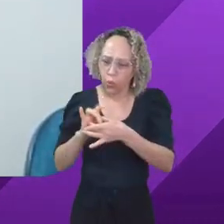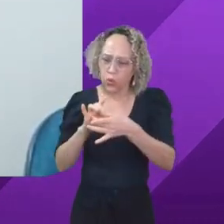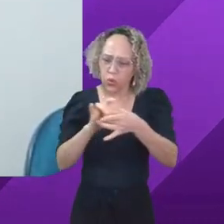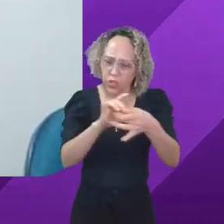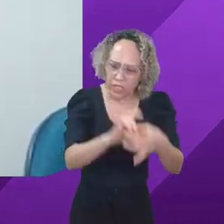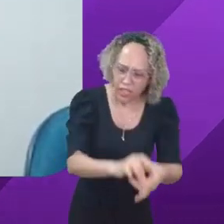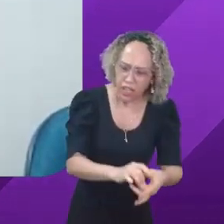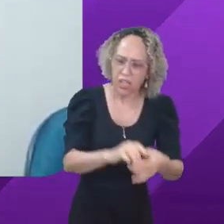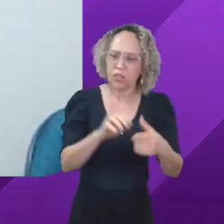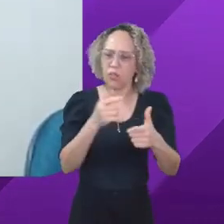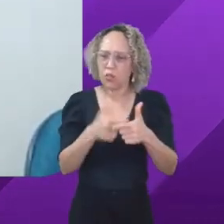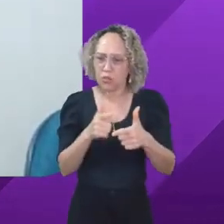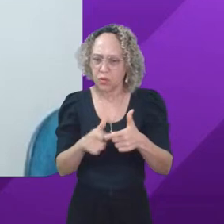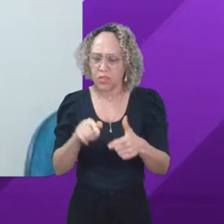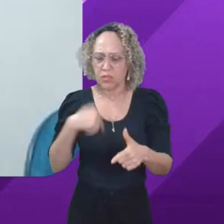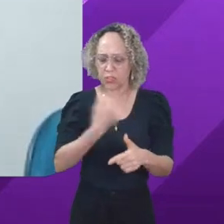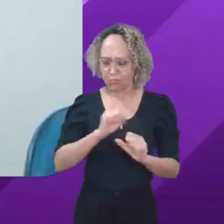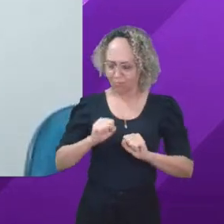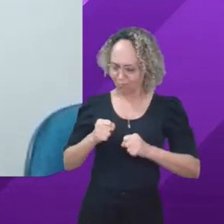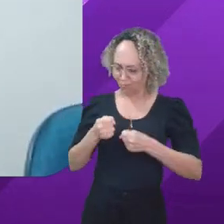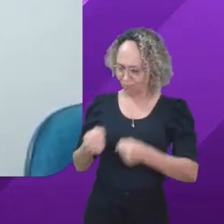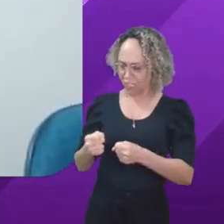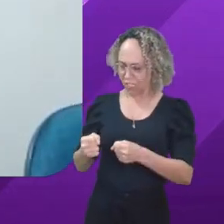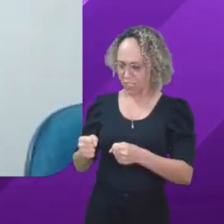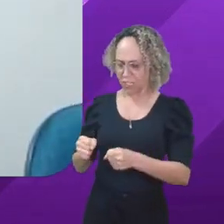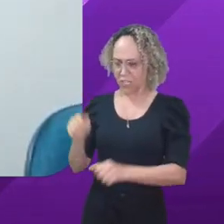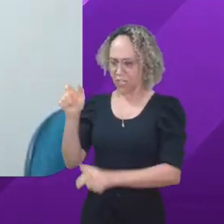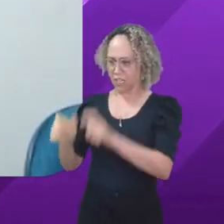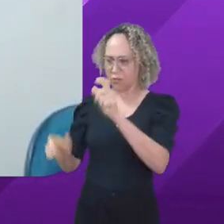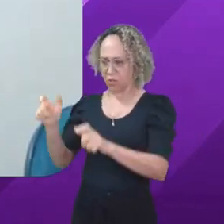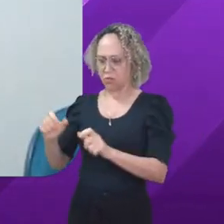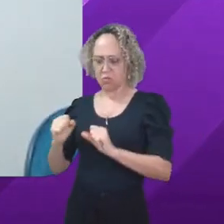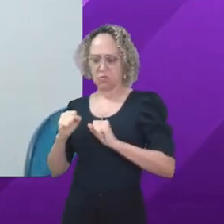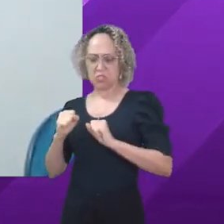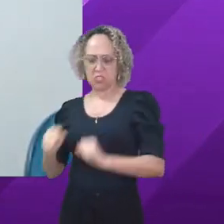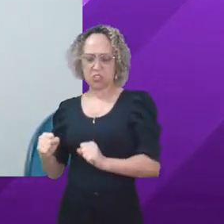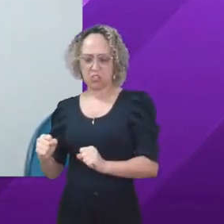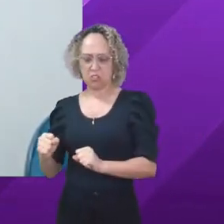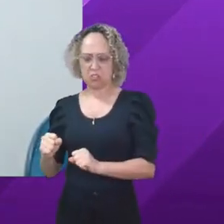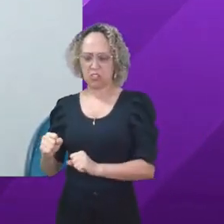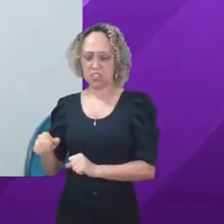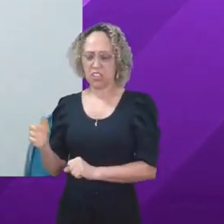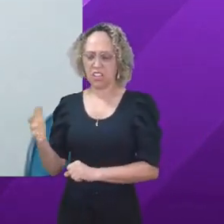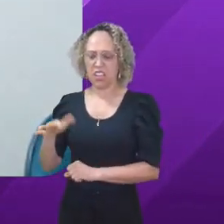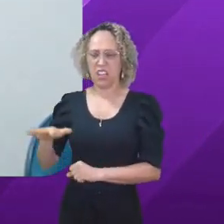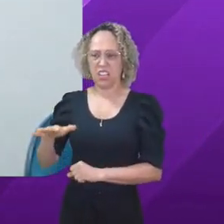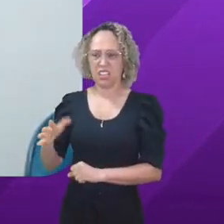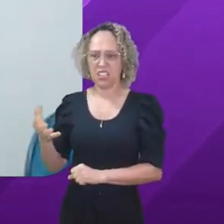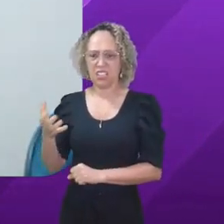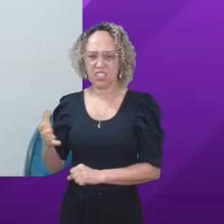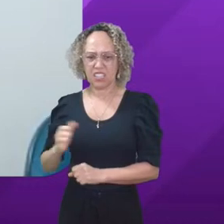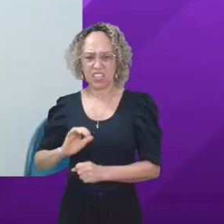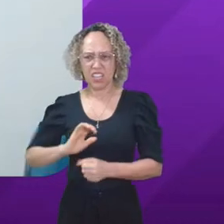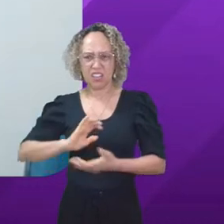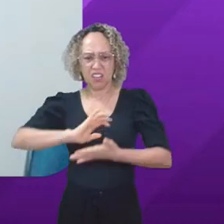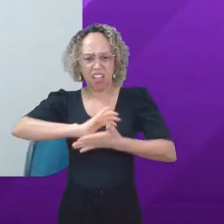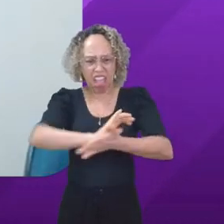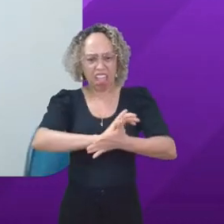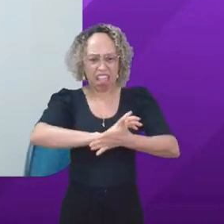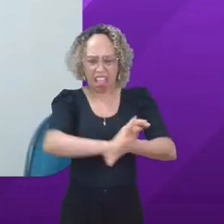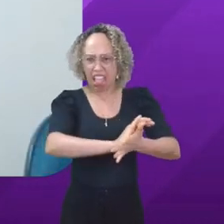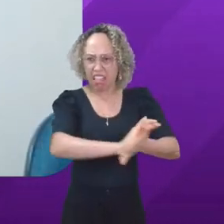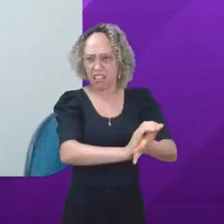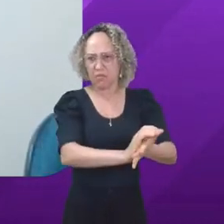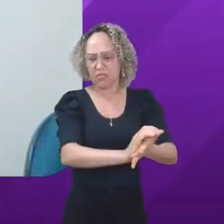enfrentar, né, os poderosos, né, aqueles que querem tirar um pouco do outro, um pouco de quem já tem tão pouco,